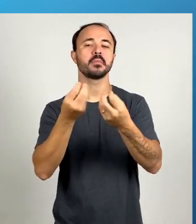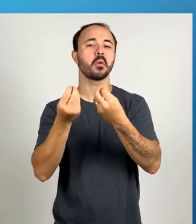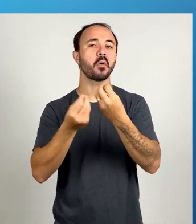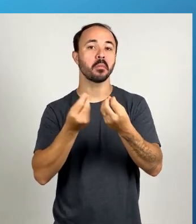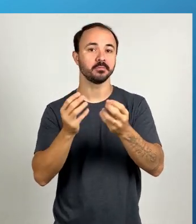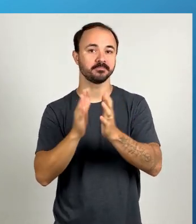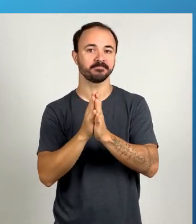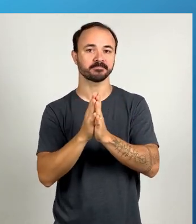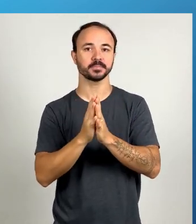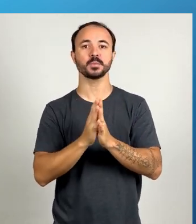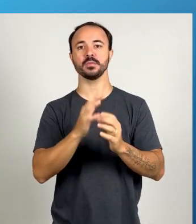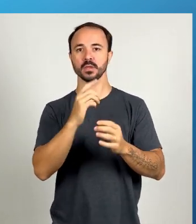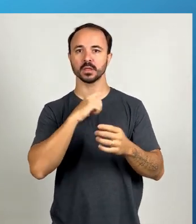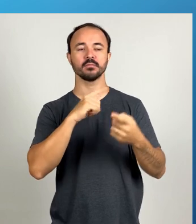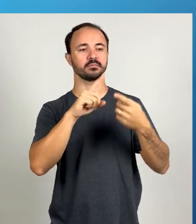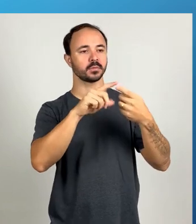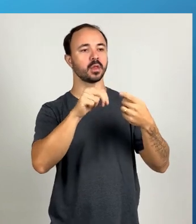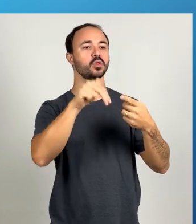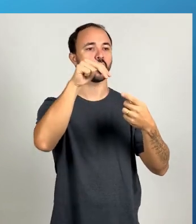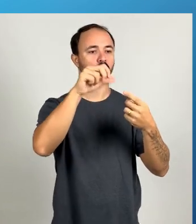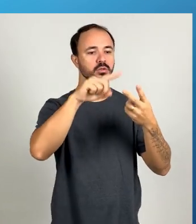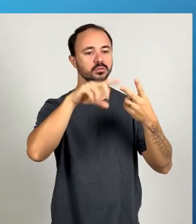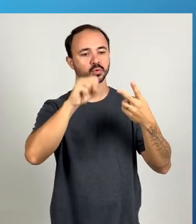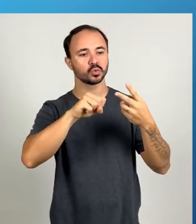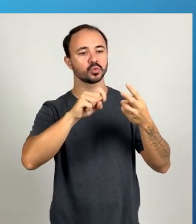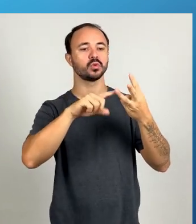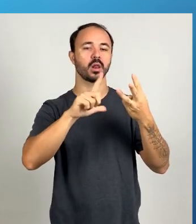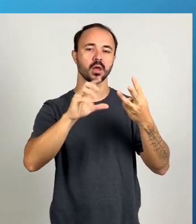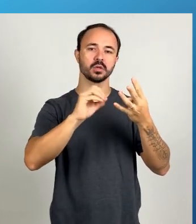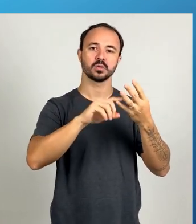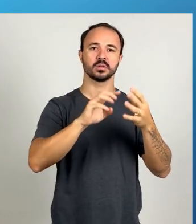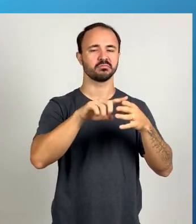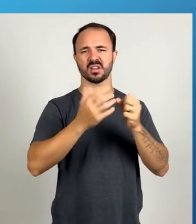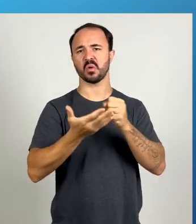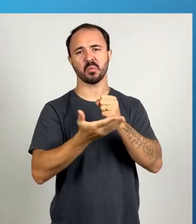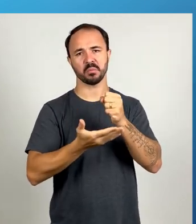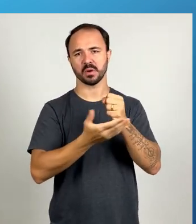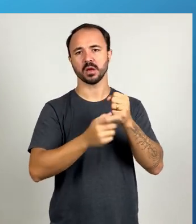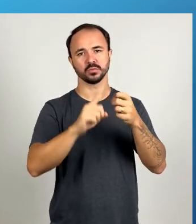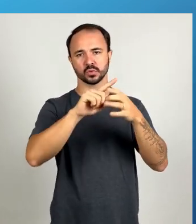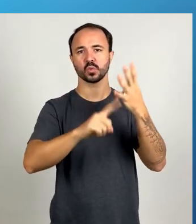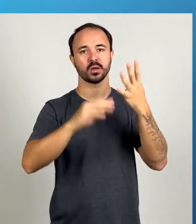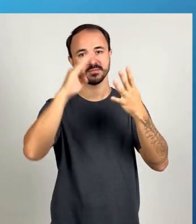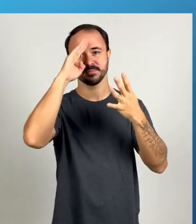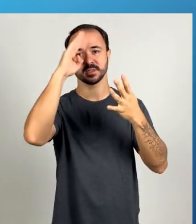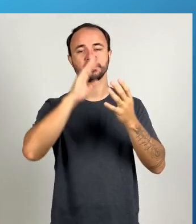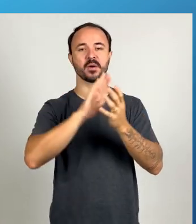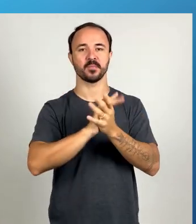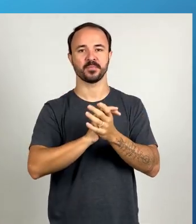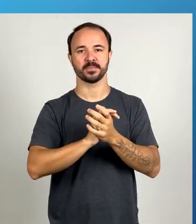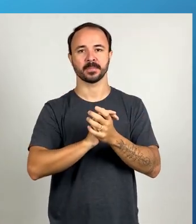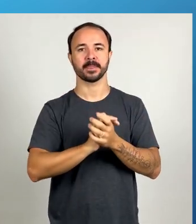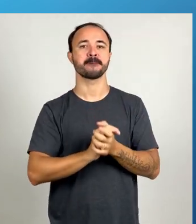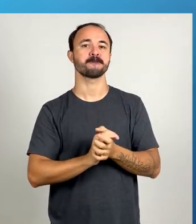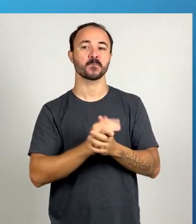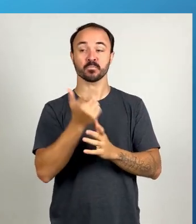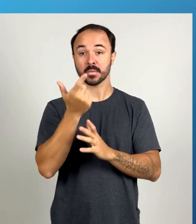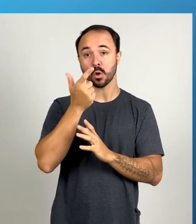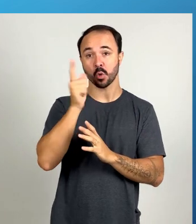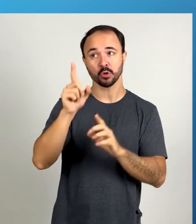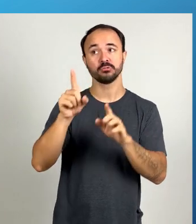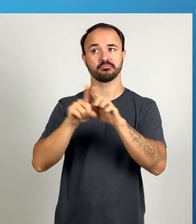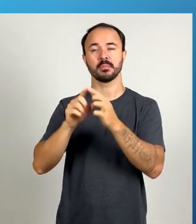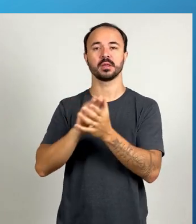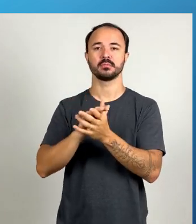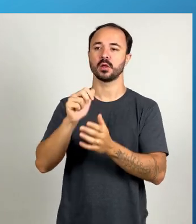pontos cardeais, como eu já citei, norte, sul, leste e oeste, são as direções básicas. E os pontos colaterais, nordeste,